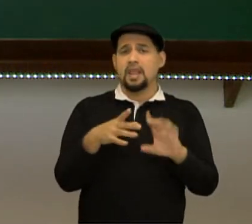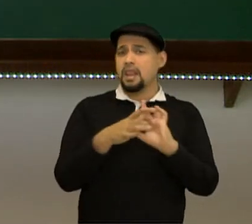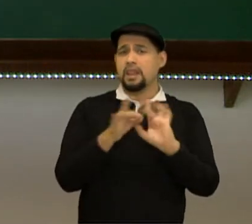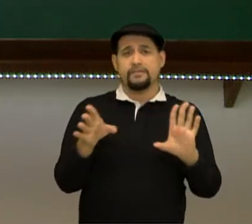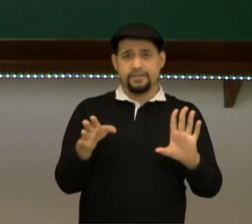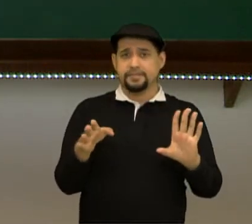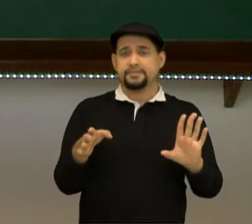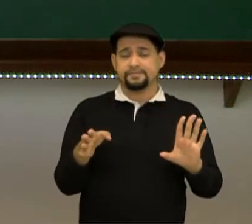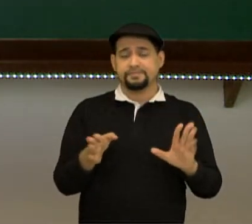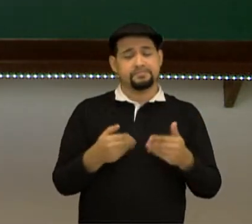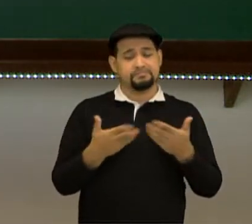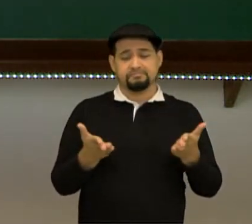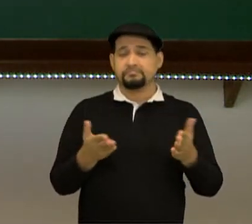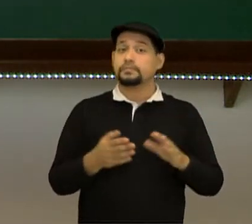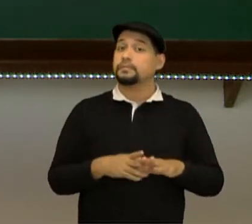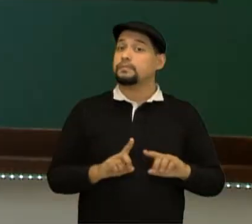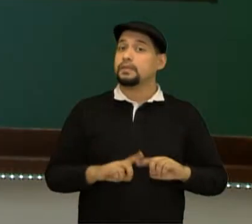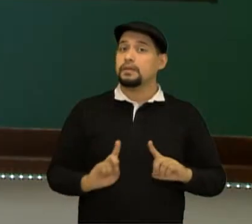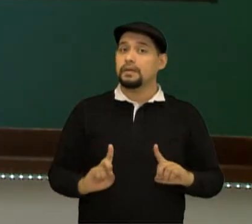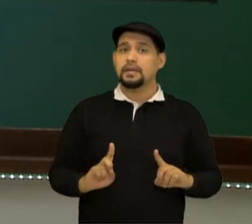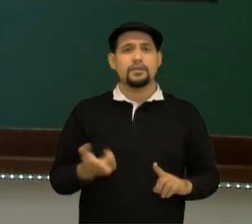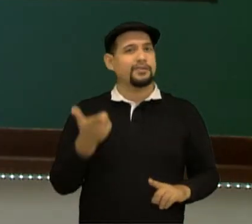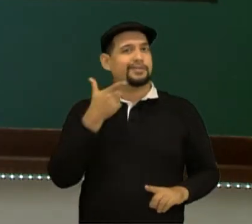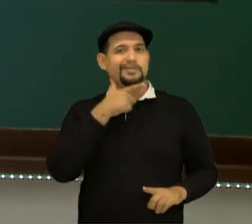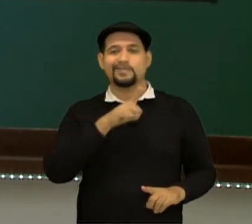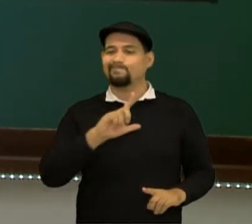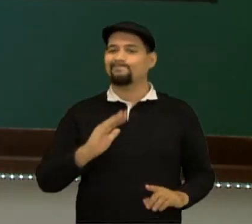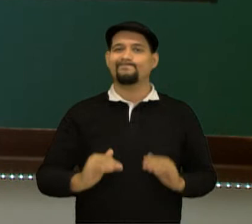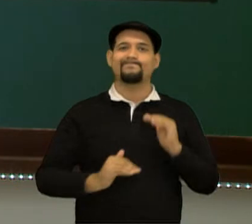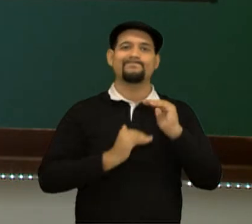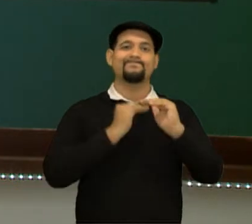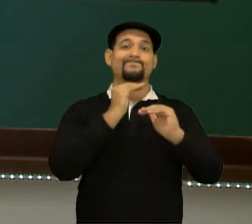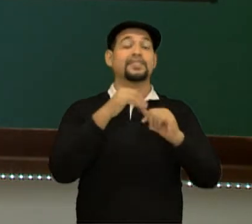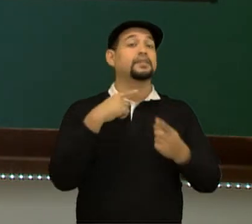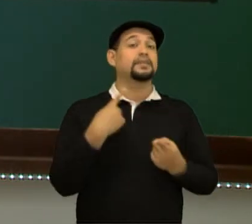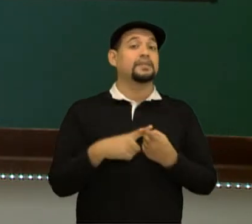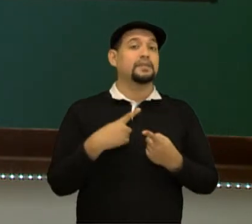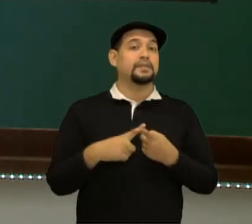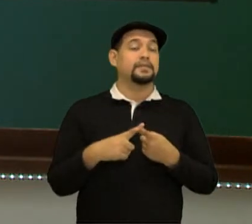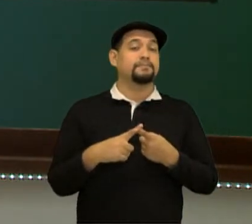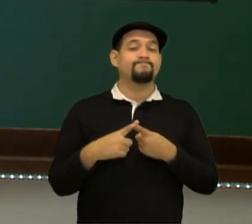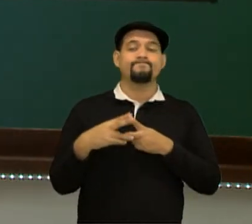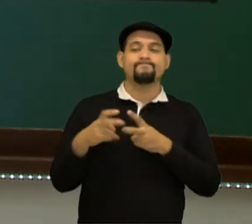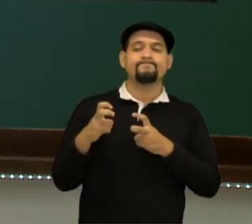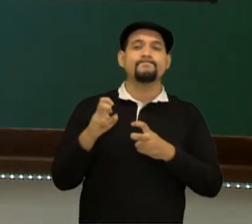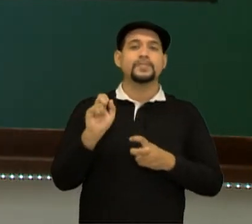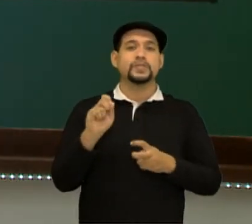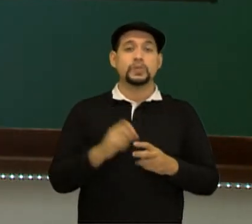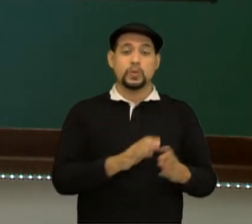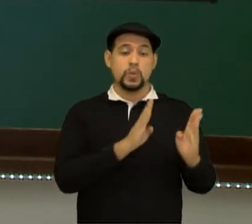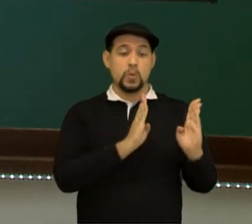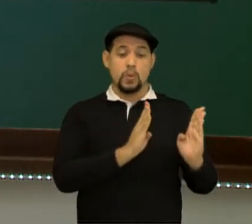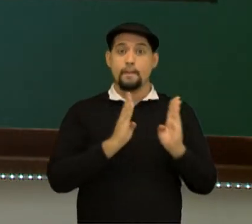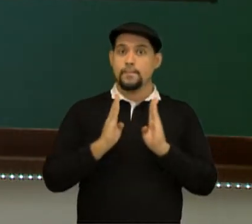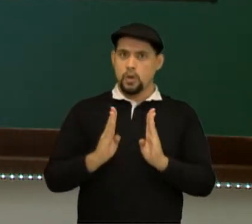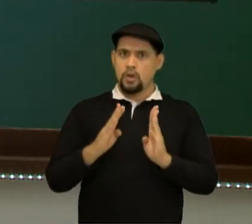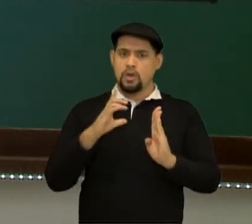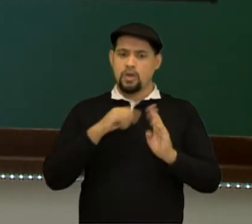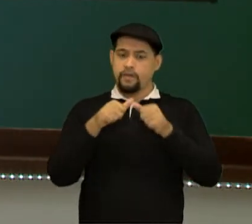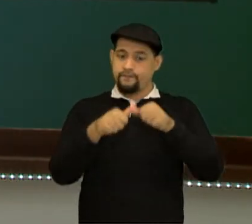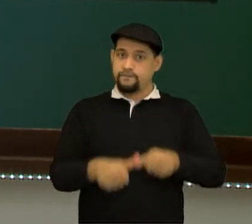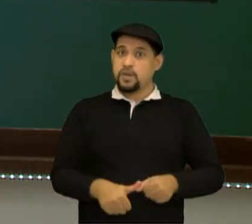livre aberta só não conseguimos evoluir porque dentro da perspectiva do bloco que está